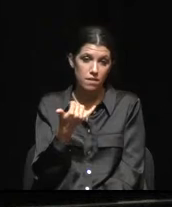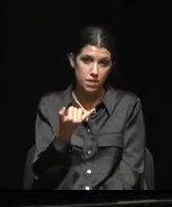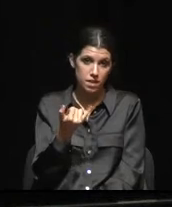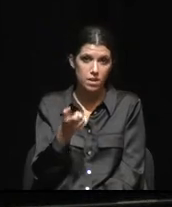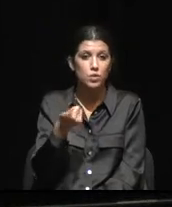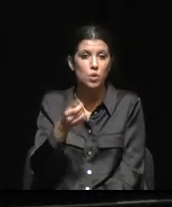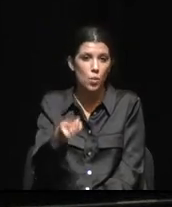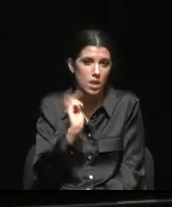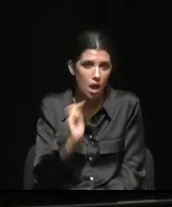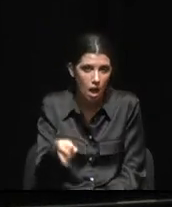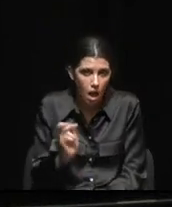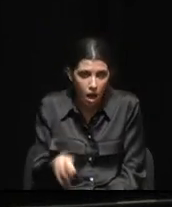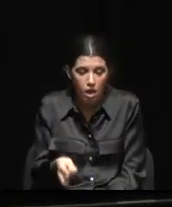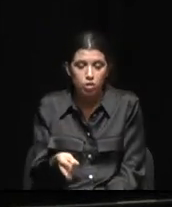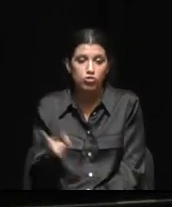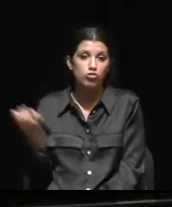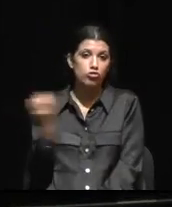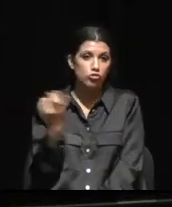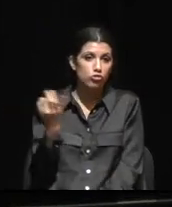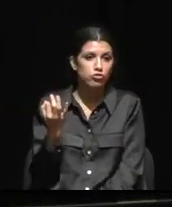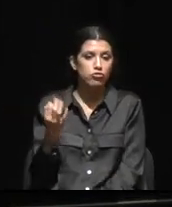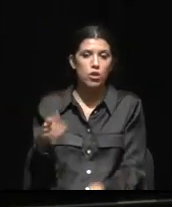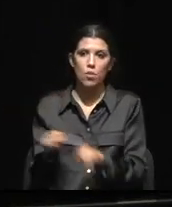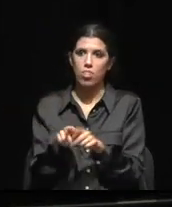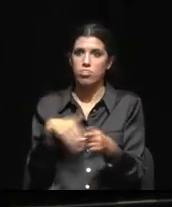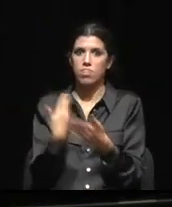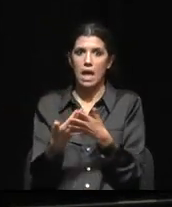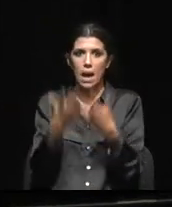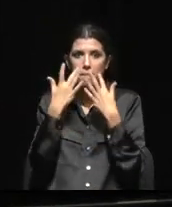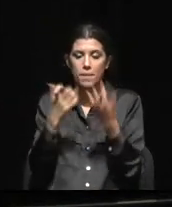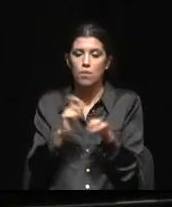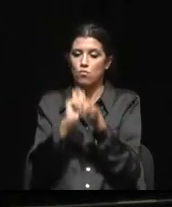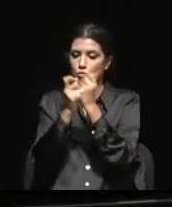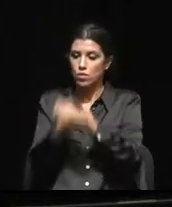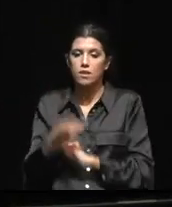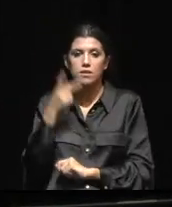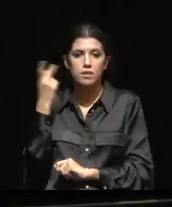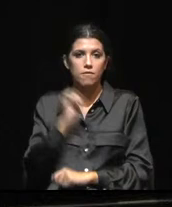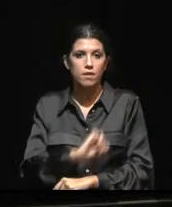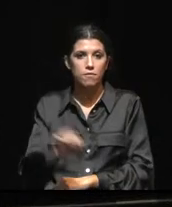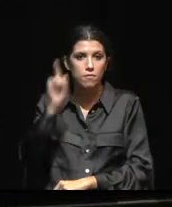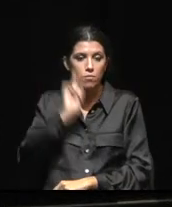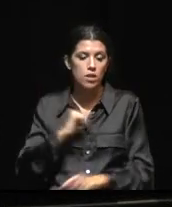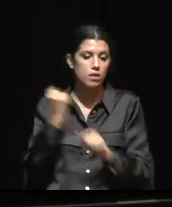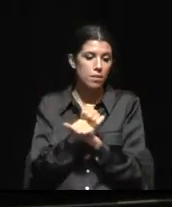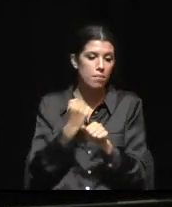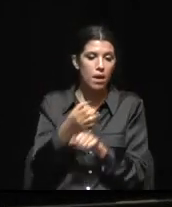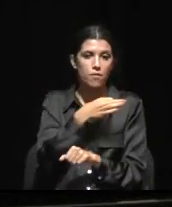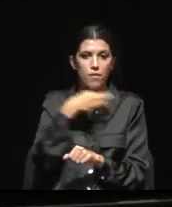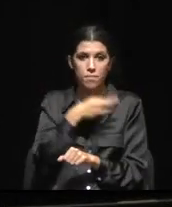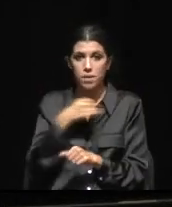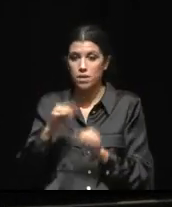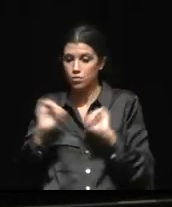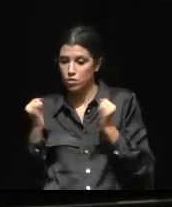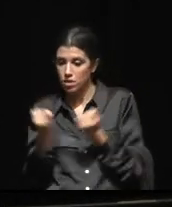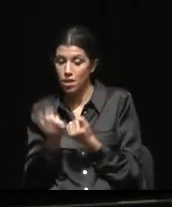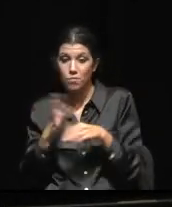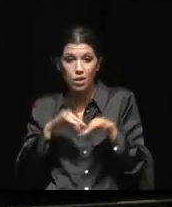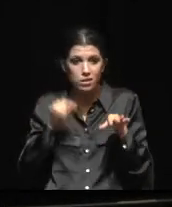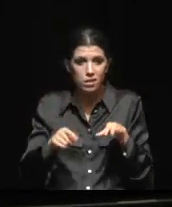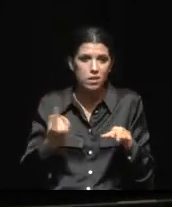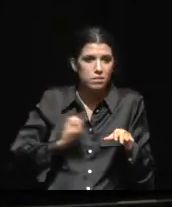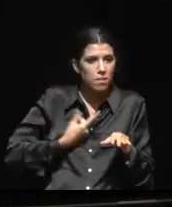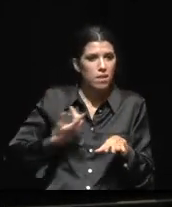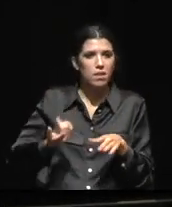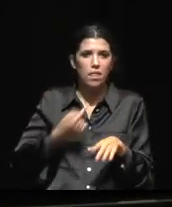revolução de Abril que indubitavelmente possibilitou Profundas transformações na vida das mulheres no trabalho na família e na sociedade e por isso não posso